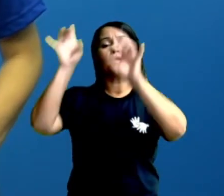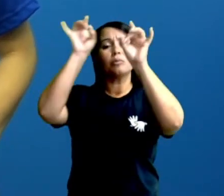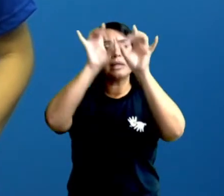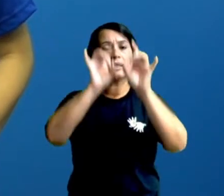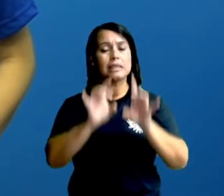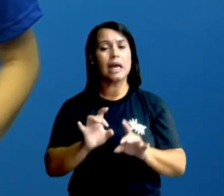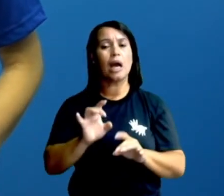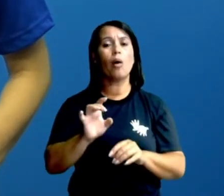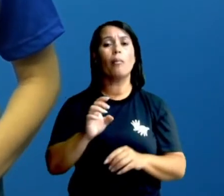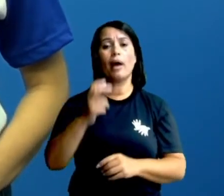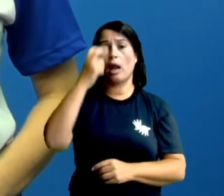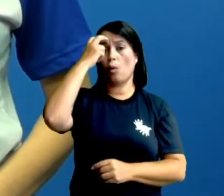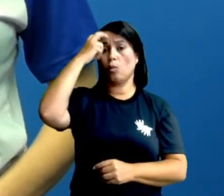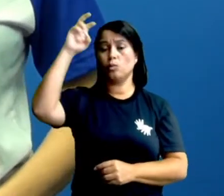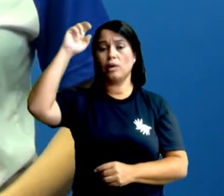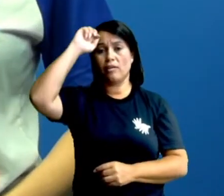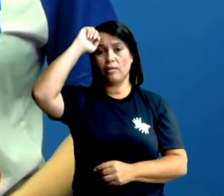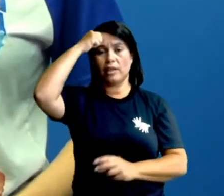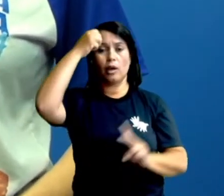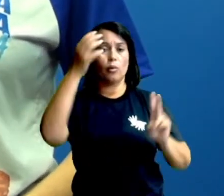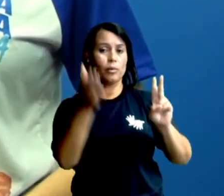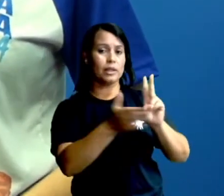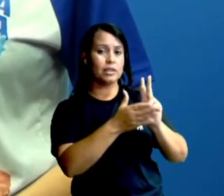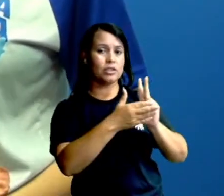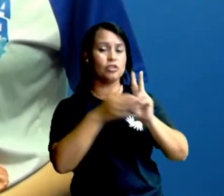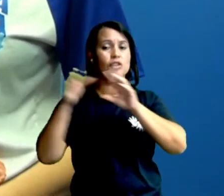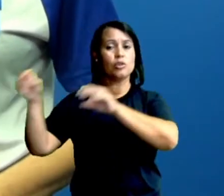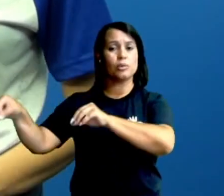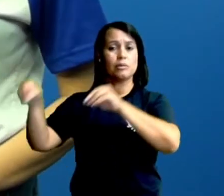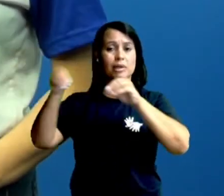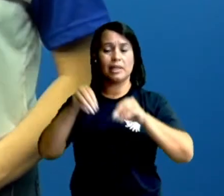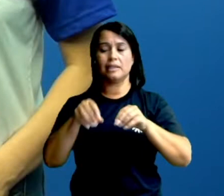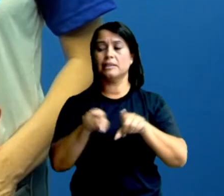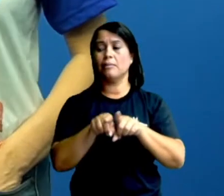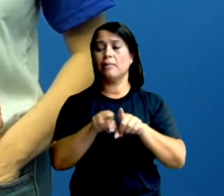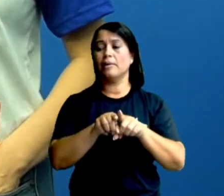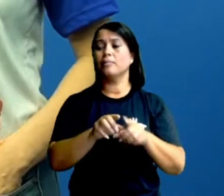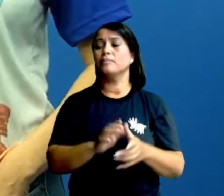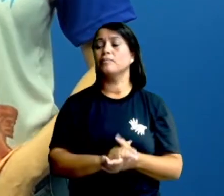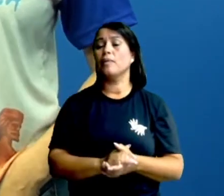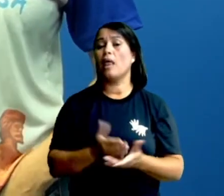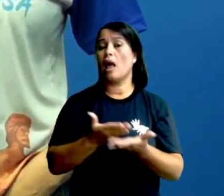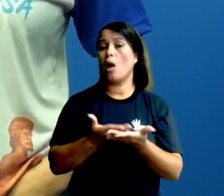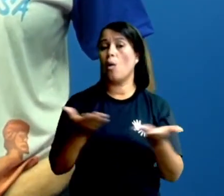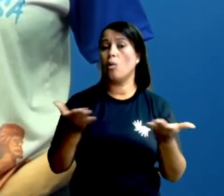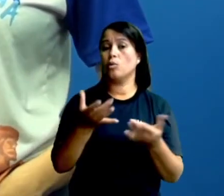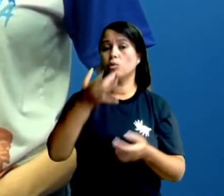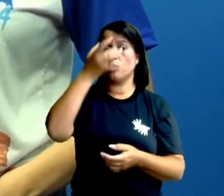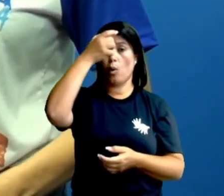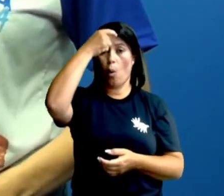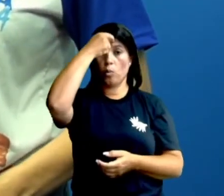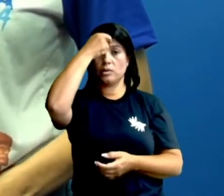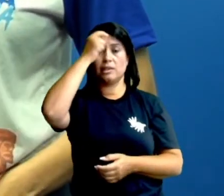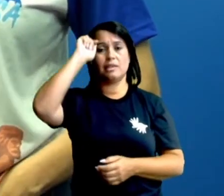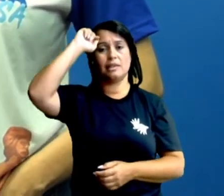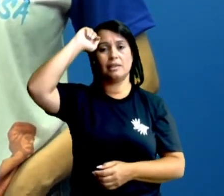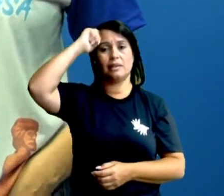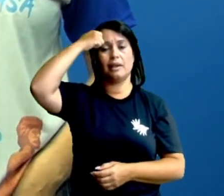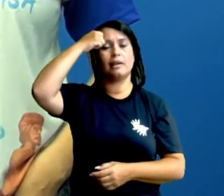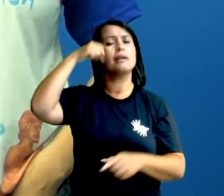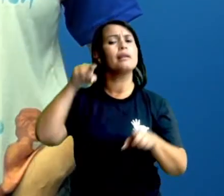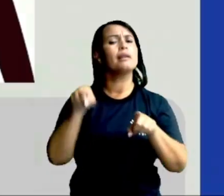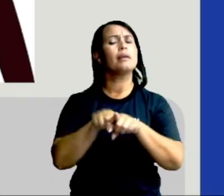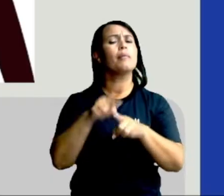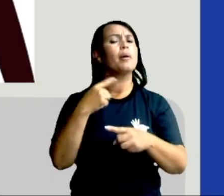para a cultura africana, indígenas e de imigrantes. Então vamos lá, a aula de hoje sobre consciência negra. E